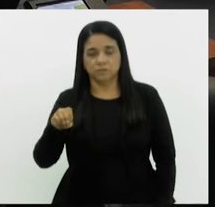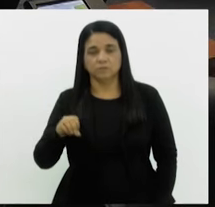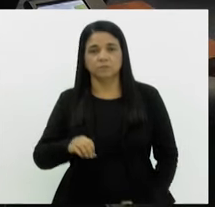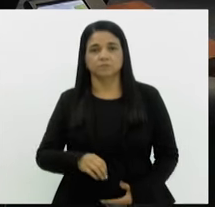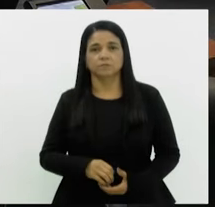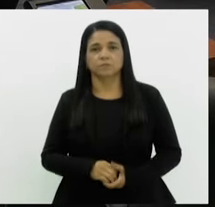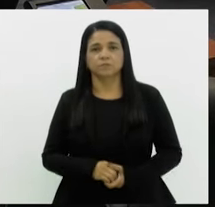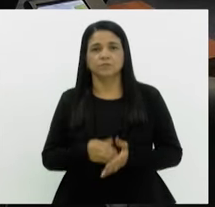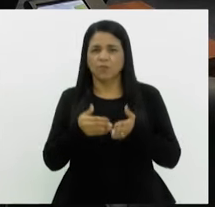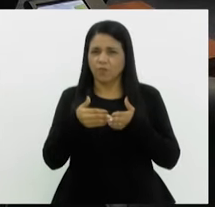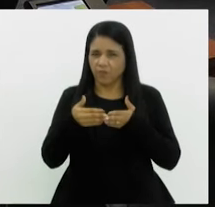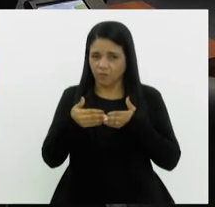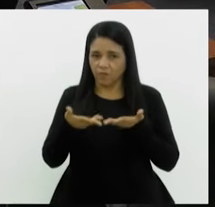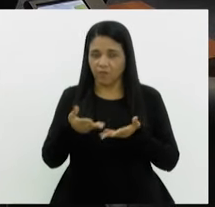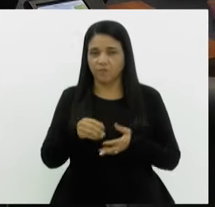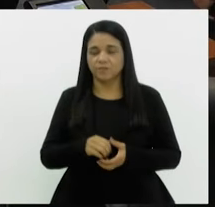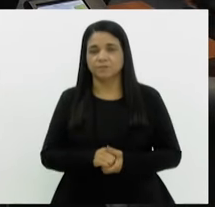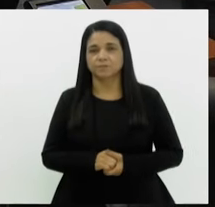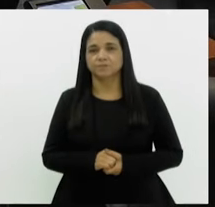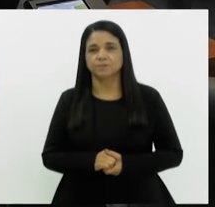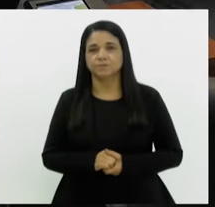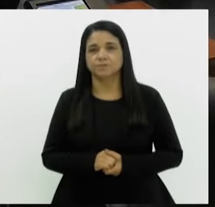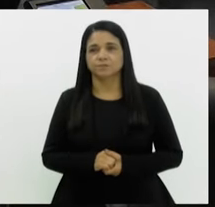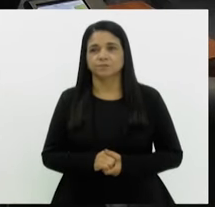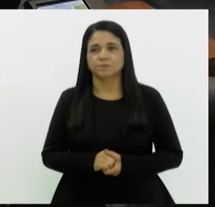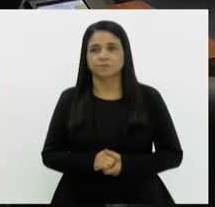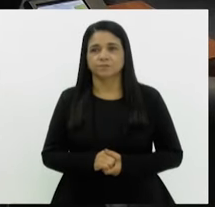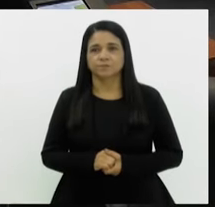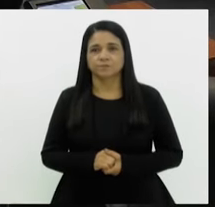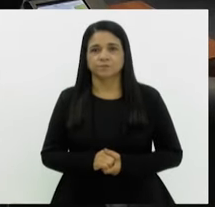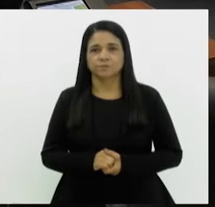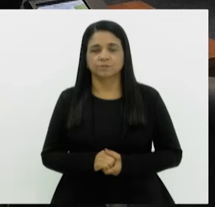Hoje não tem nada importante, não? Esse primeiro...